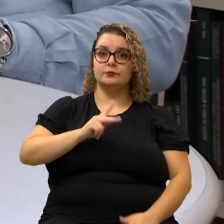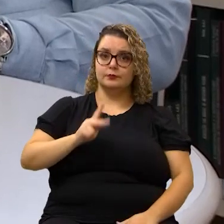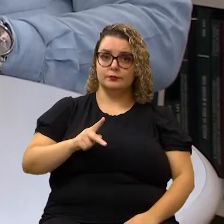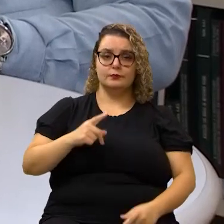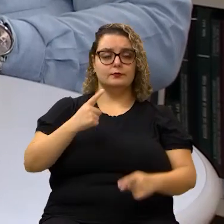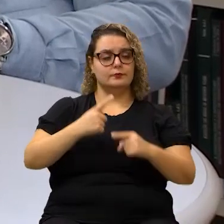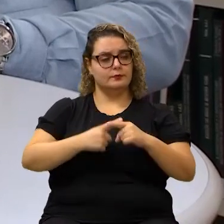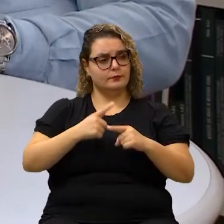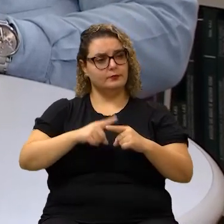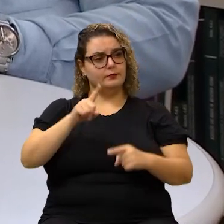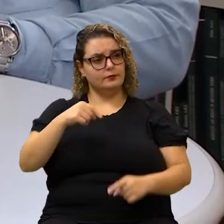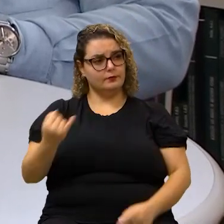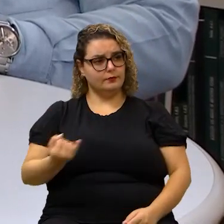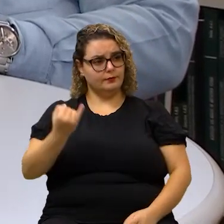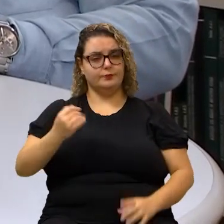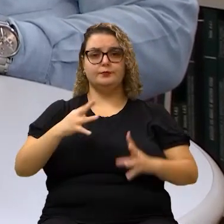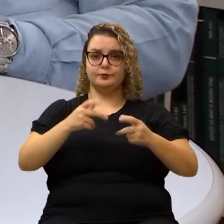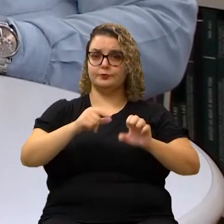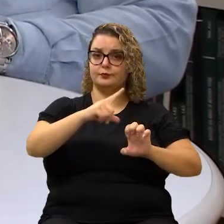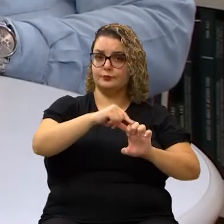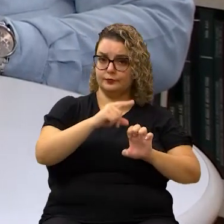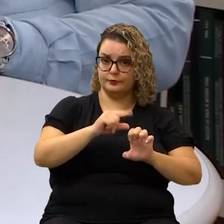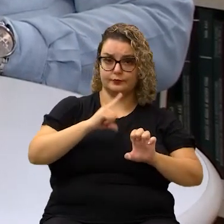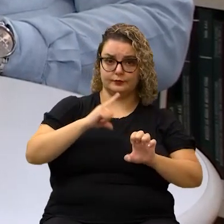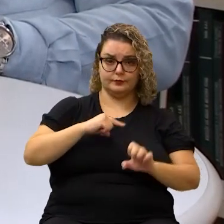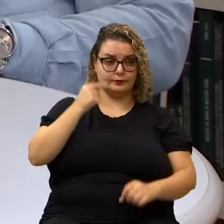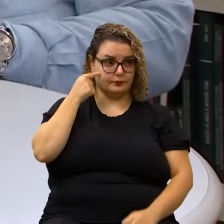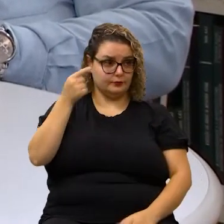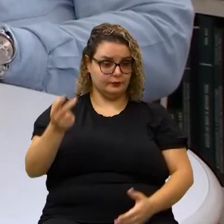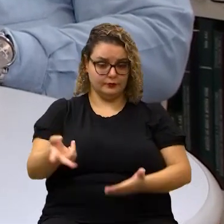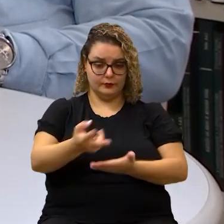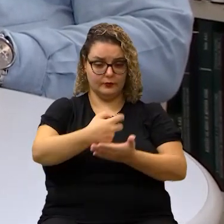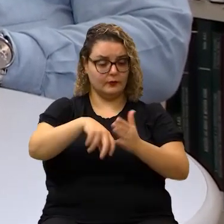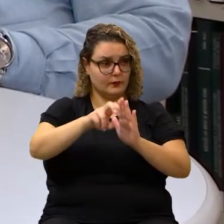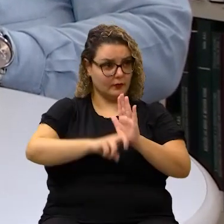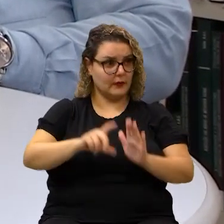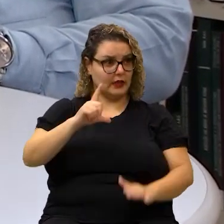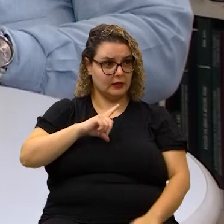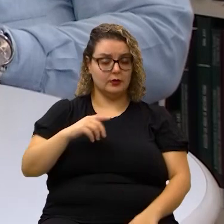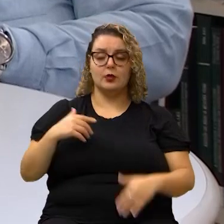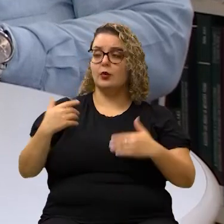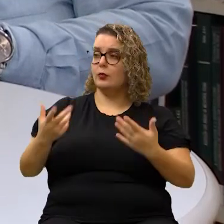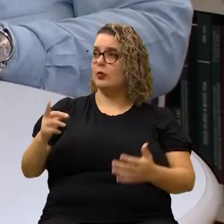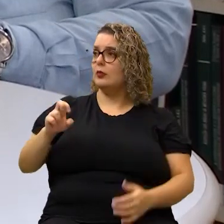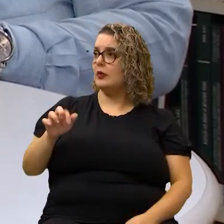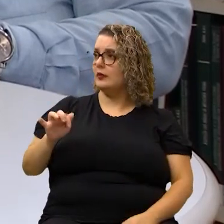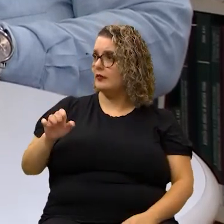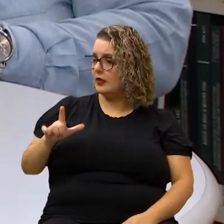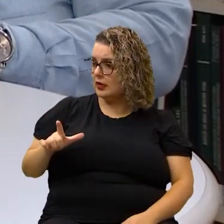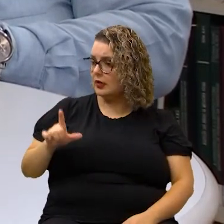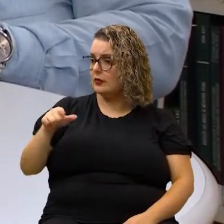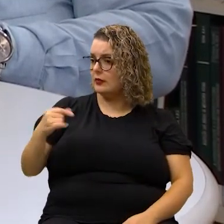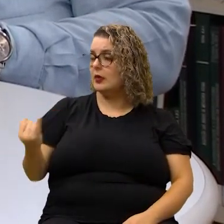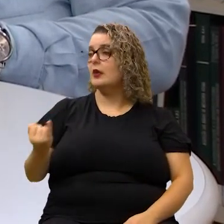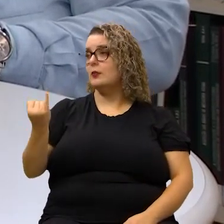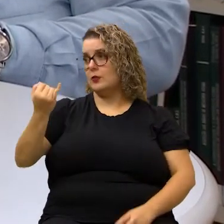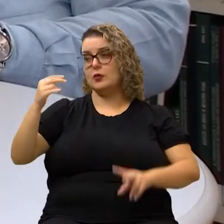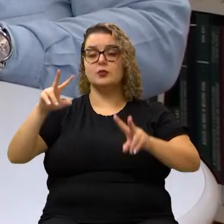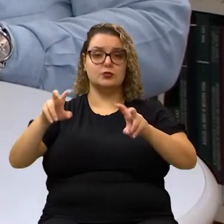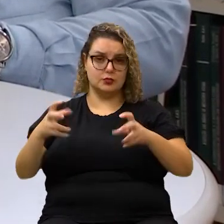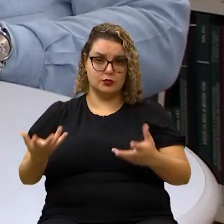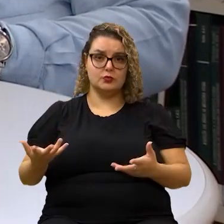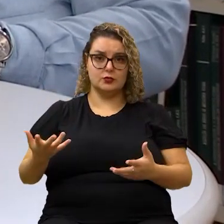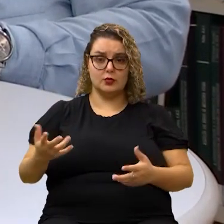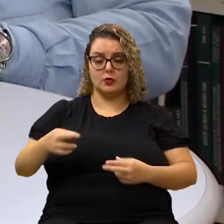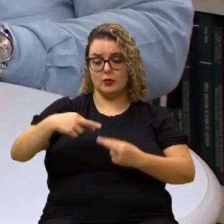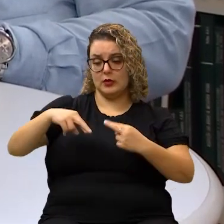Professor, por que é importante que todo empreendedor tenha noção dos tributos existentes? Bem, Rafael, esse é um tema muito importante em